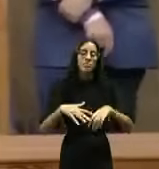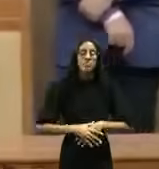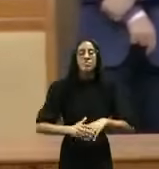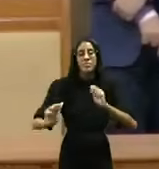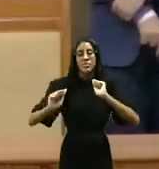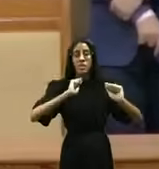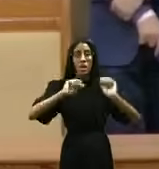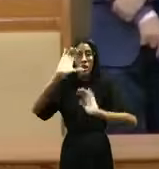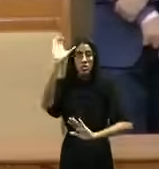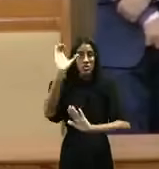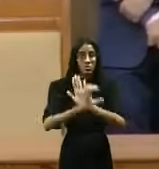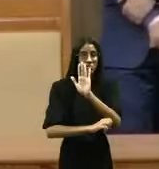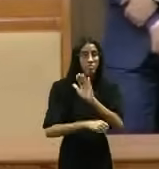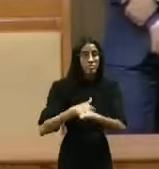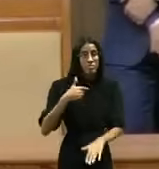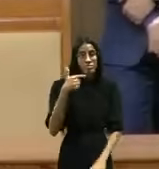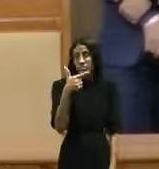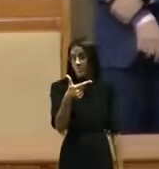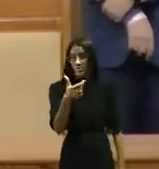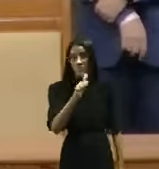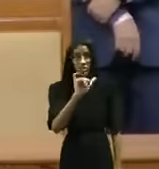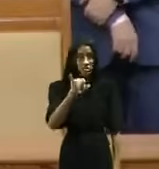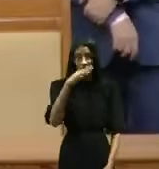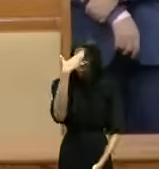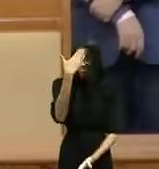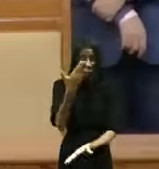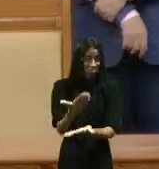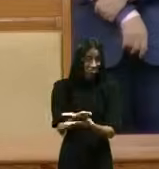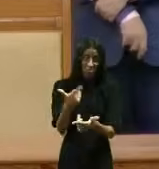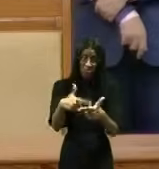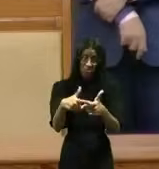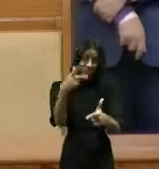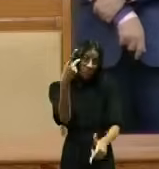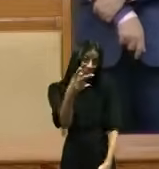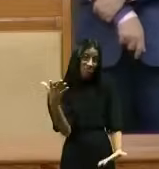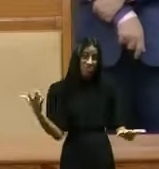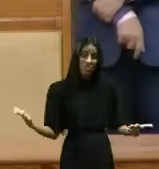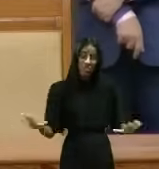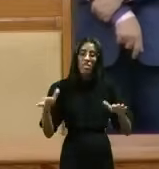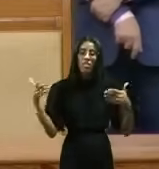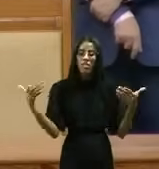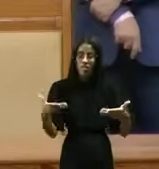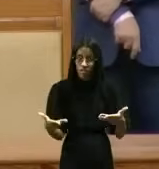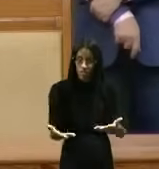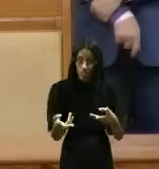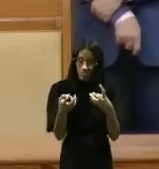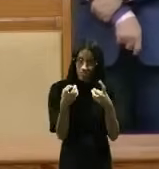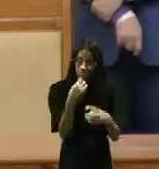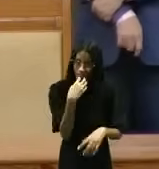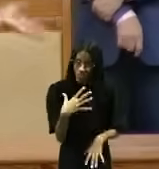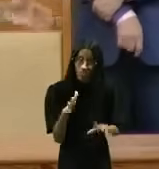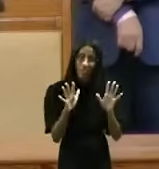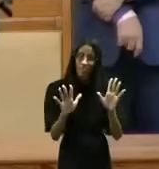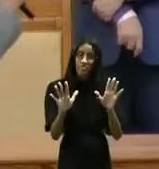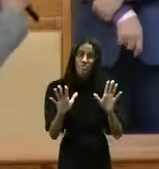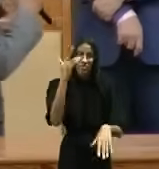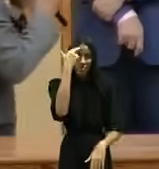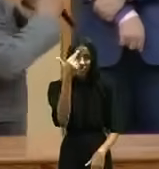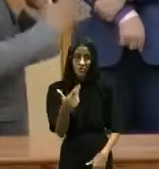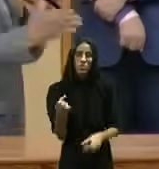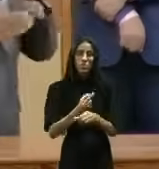você não crê Aí é problema seu mas aí observem bem a Bíblia mostra e a história mostra em